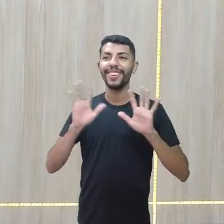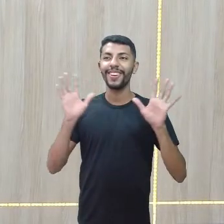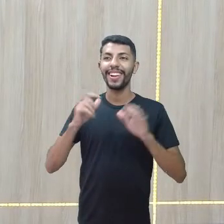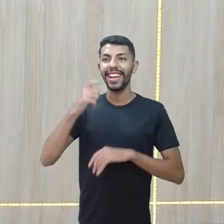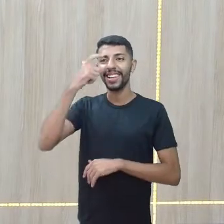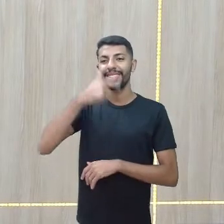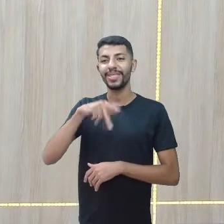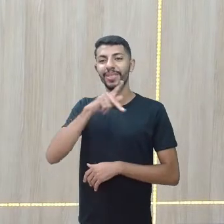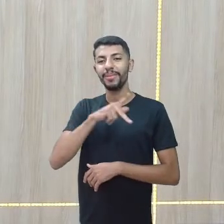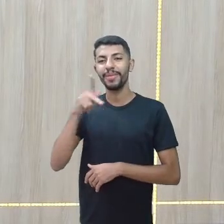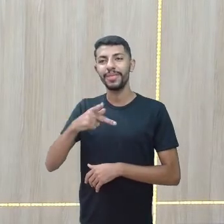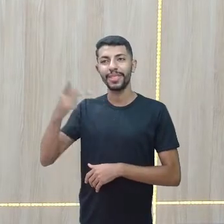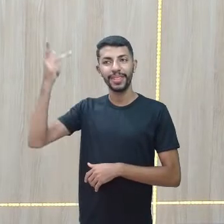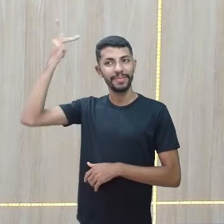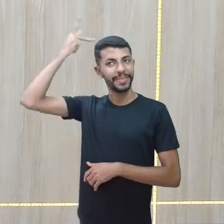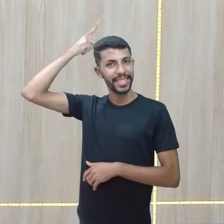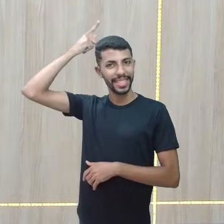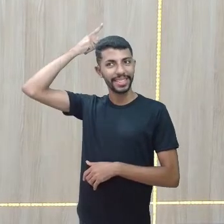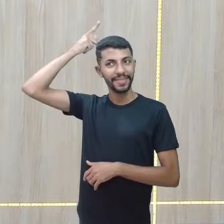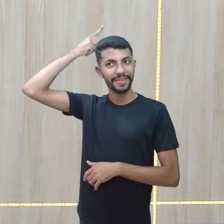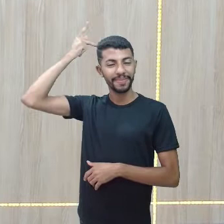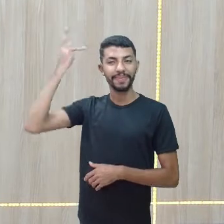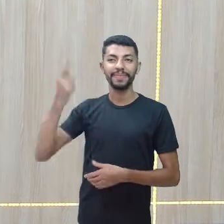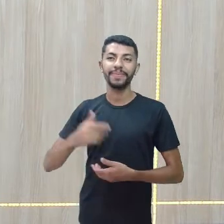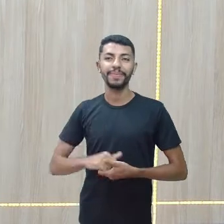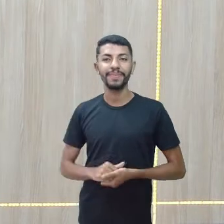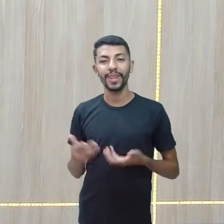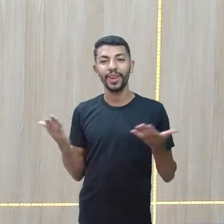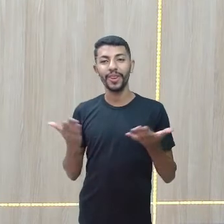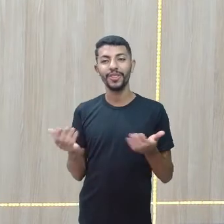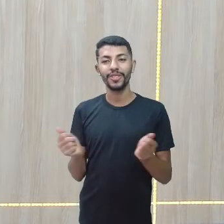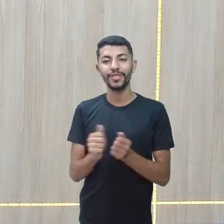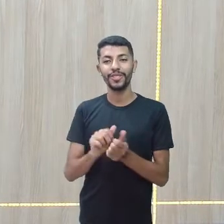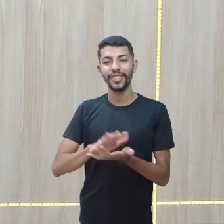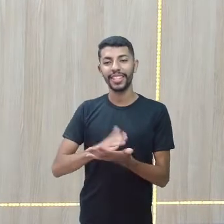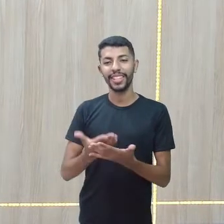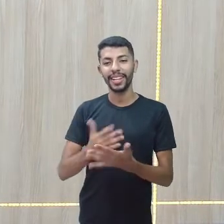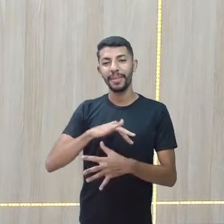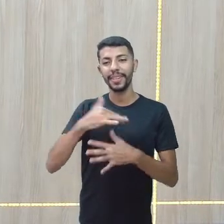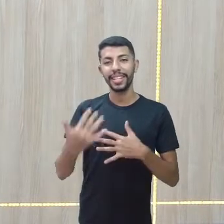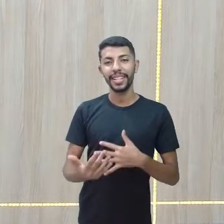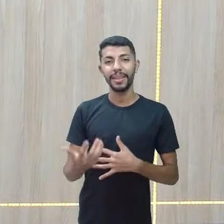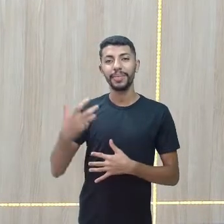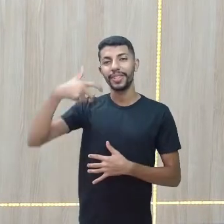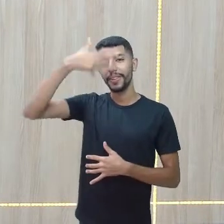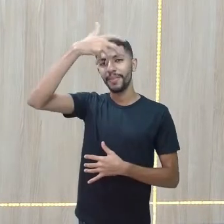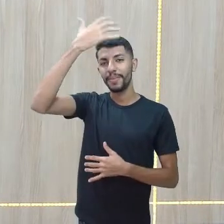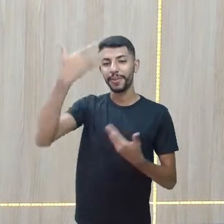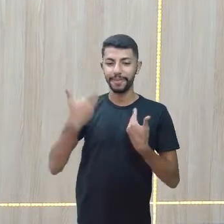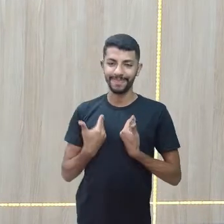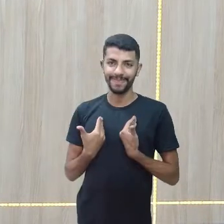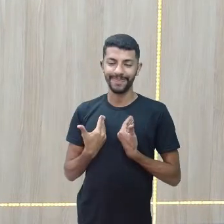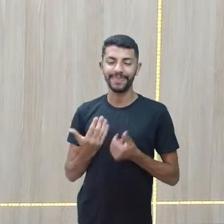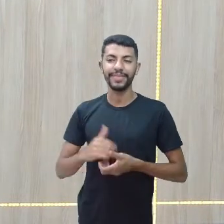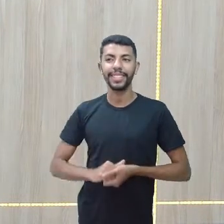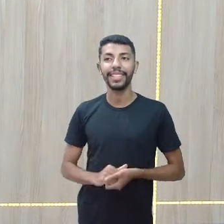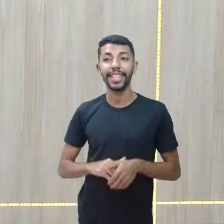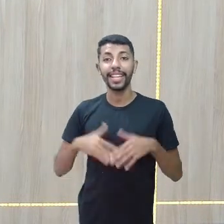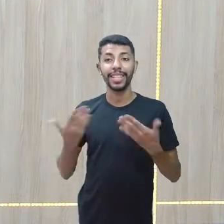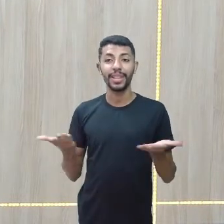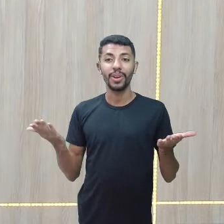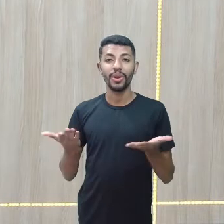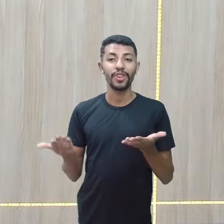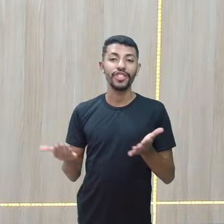sou a professora Patrícia Fontes, esse é o meu sinal. Hoje estou com o intérprete de Libras, Bruno. Chegamos no nosso